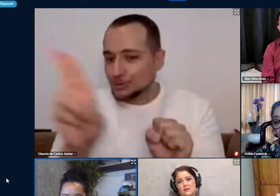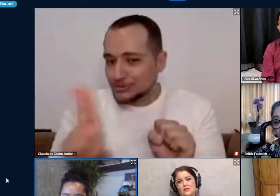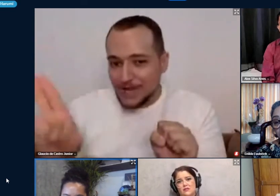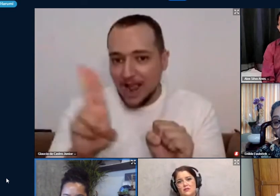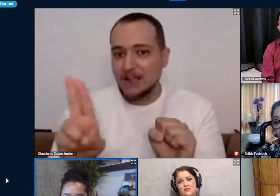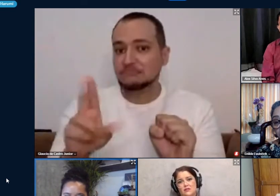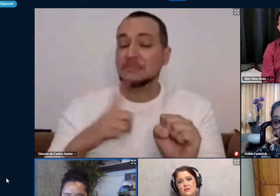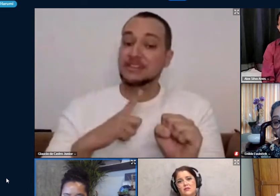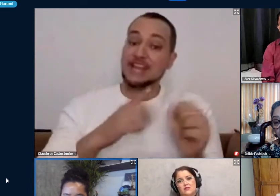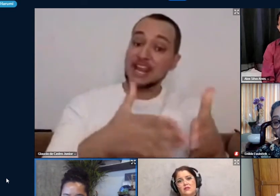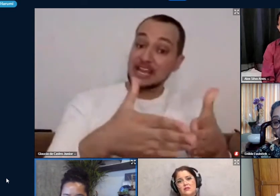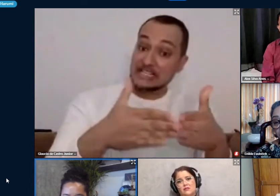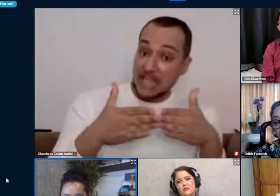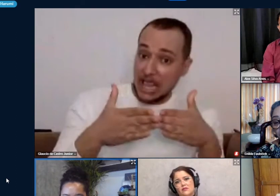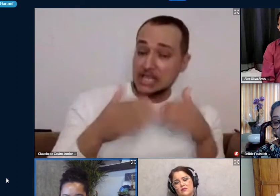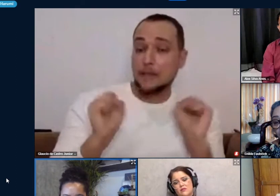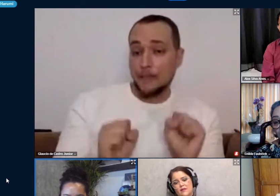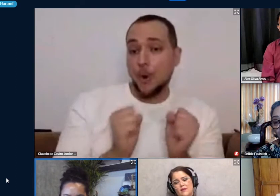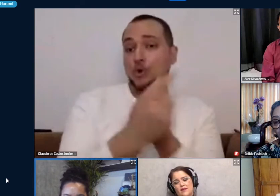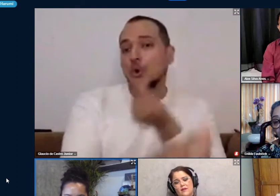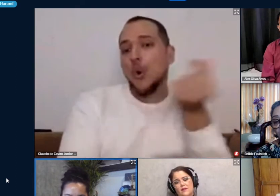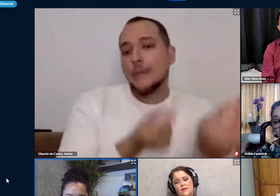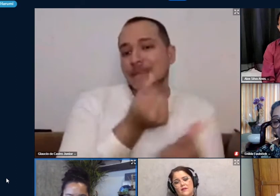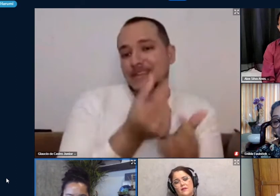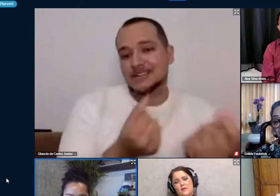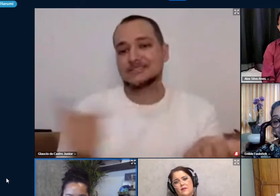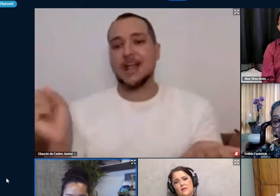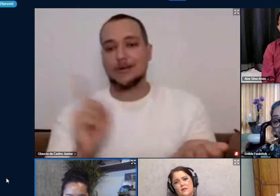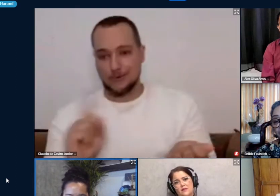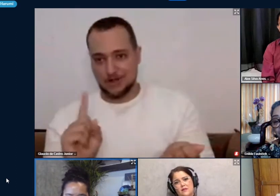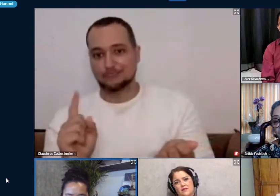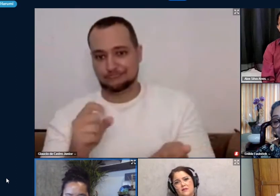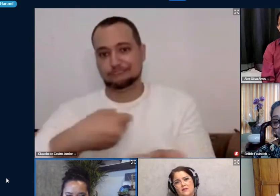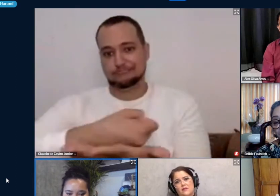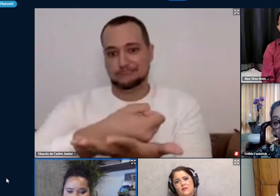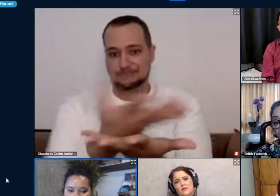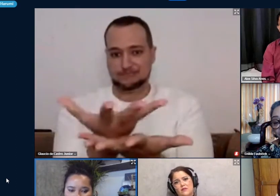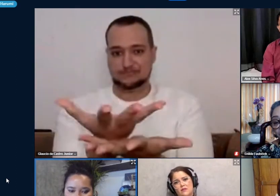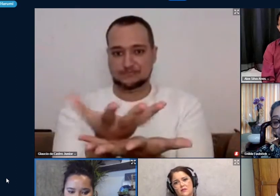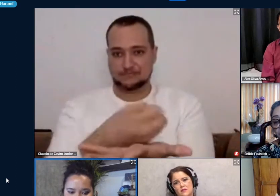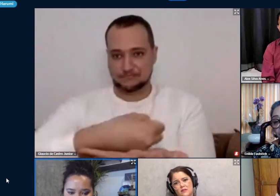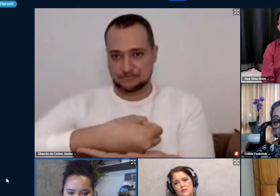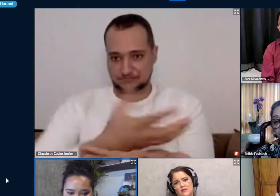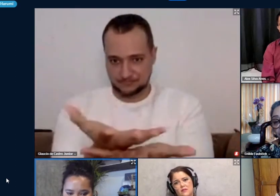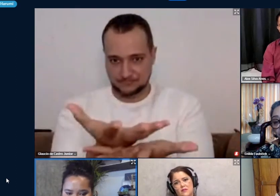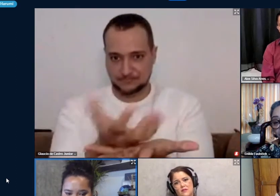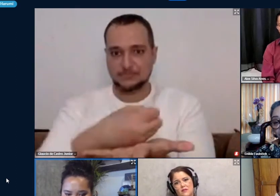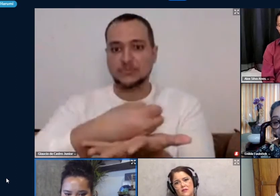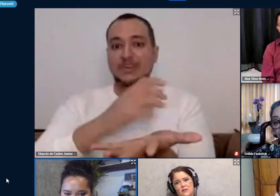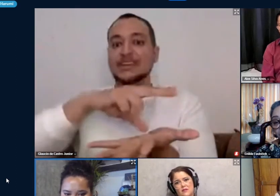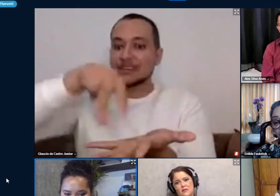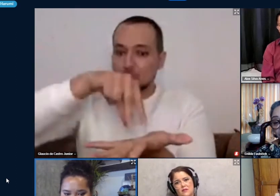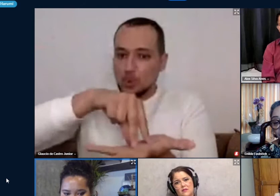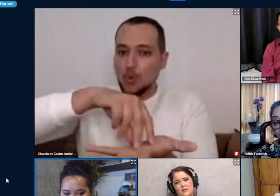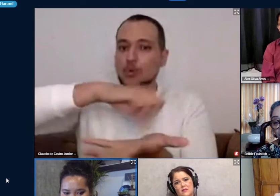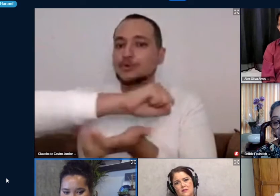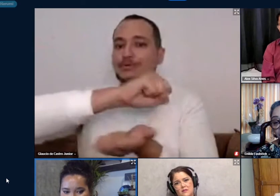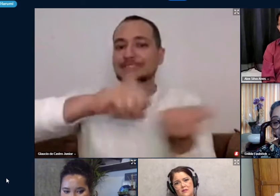Mas é claro que qualquer pessoa é livre para criar e fazer propostas